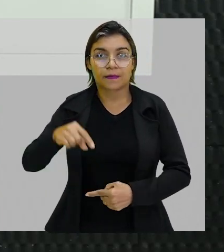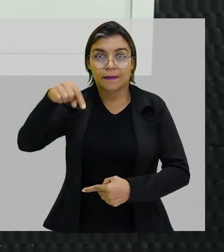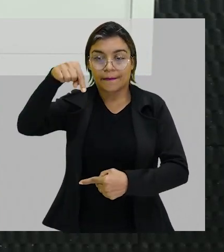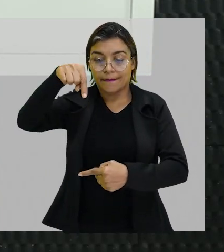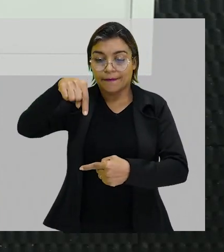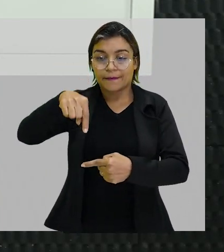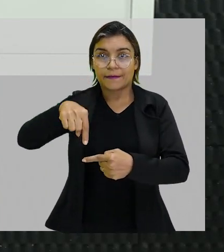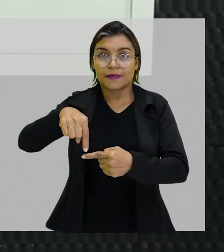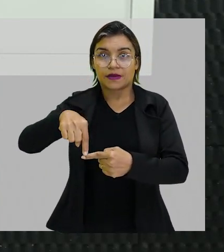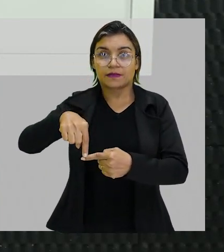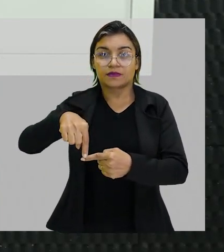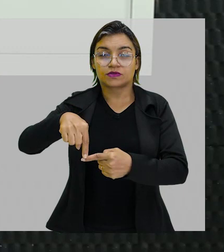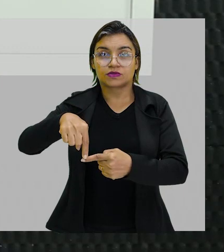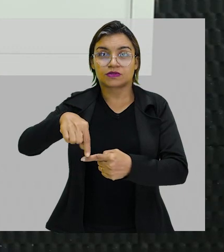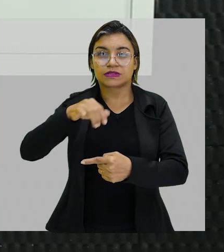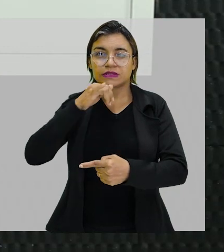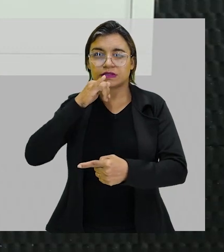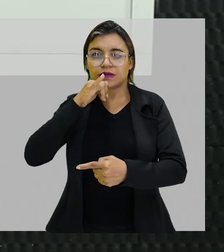Acaba formando aí